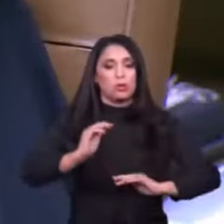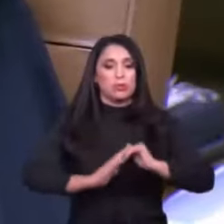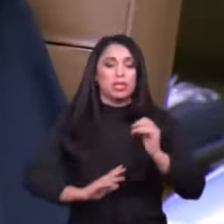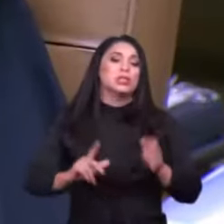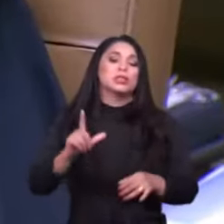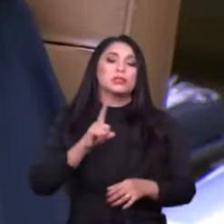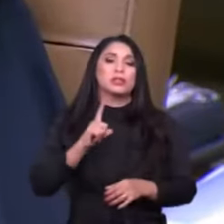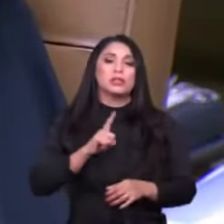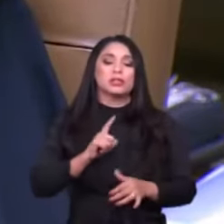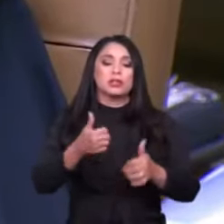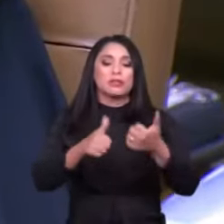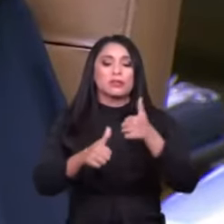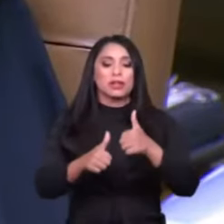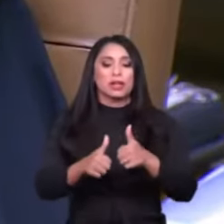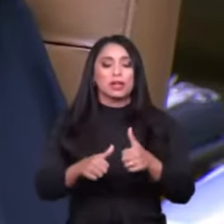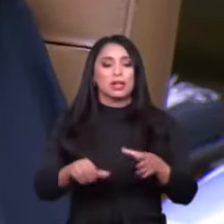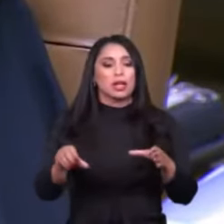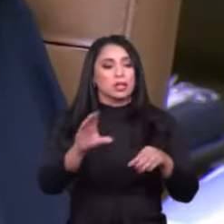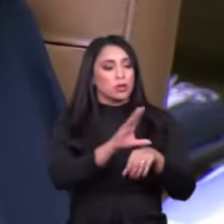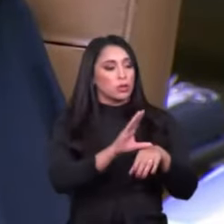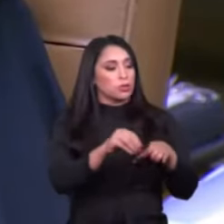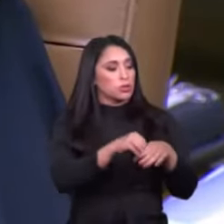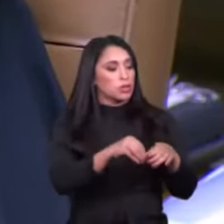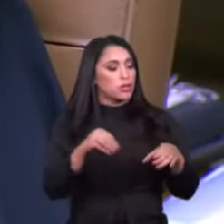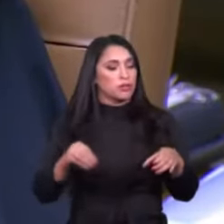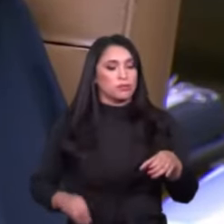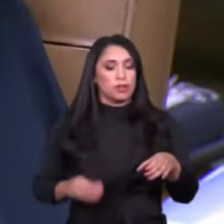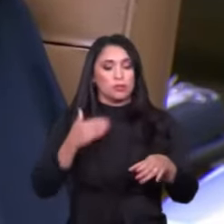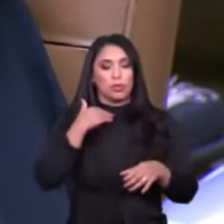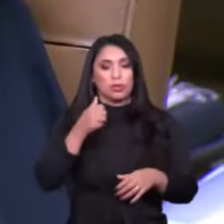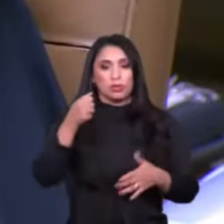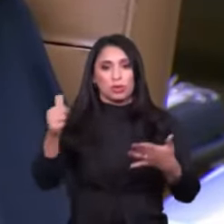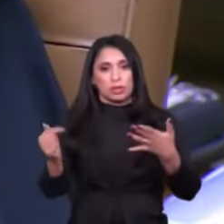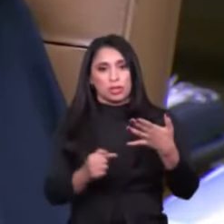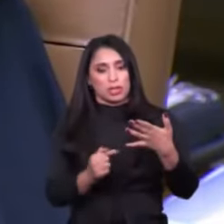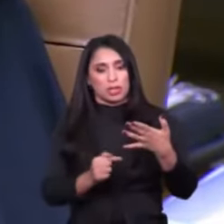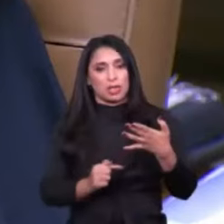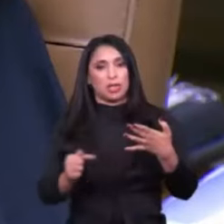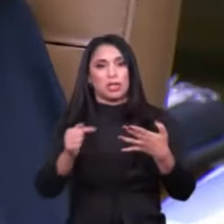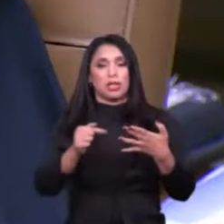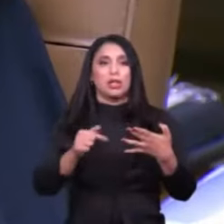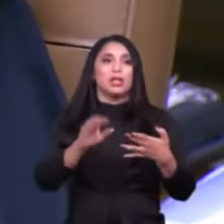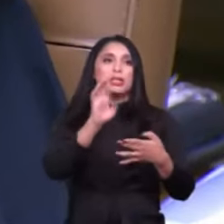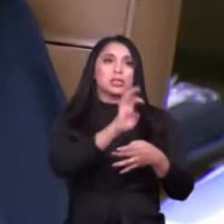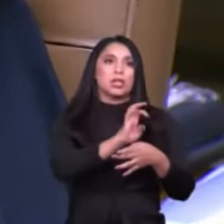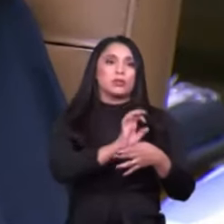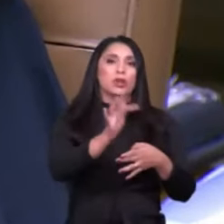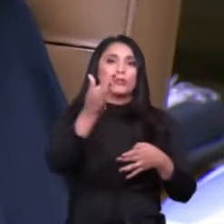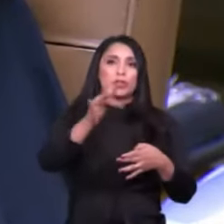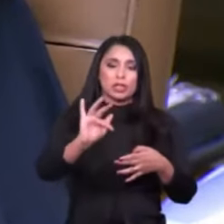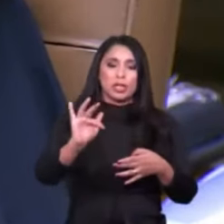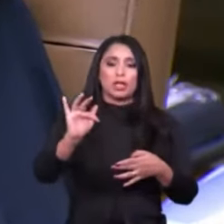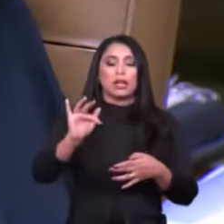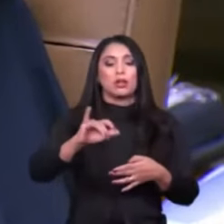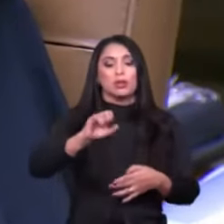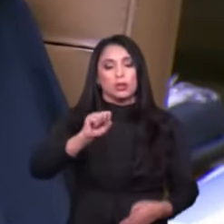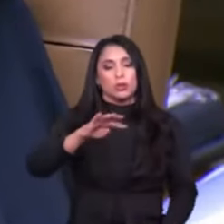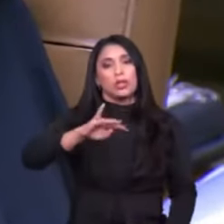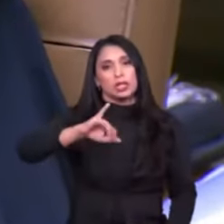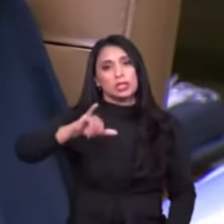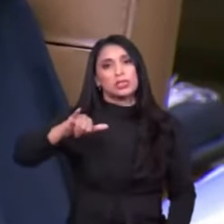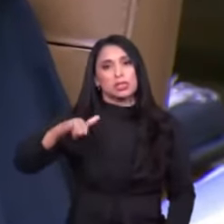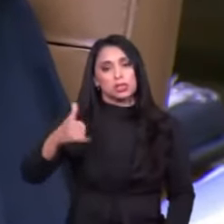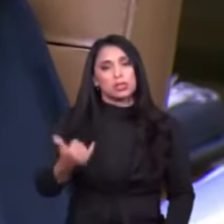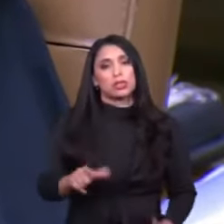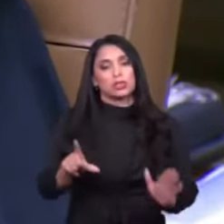com critério no plano infraconstitucional pelos magistrados de primeiro grau, pelas cortes estaduais e federais, bem como pelo Superior Tribunal de Justiça, na condição de intérprete maior